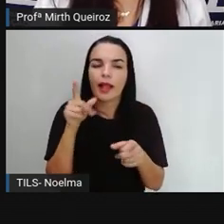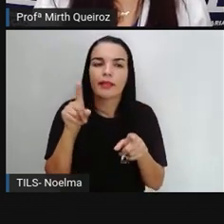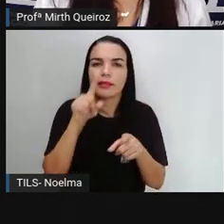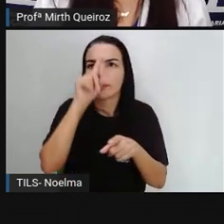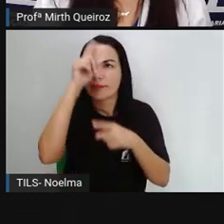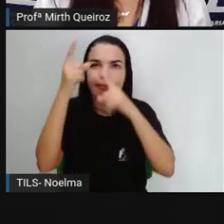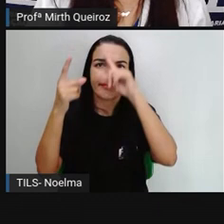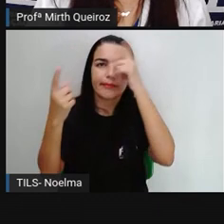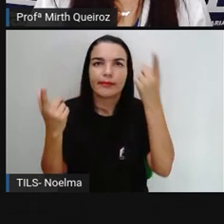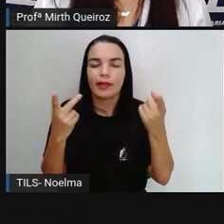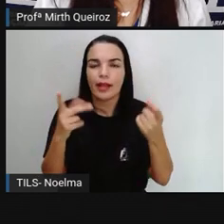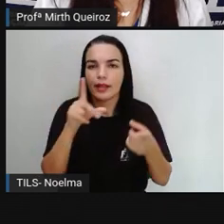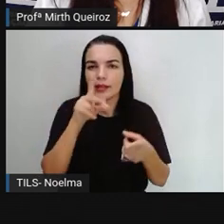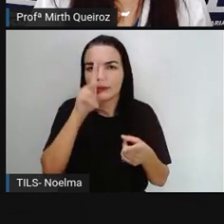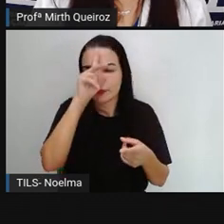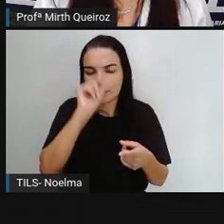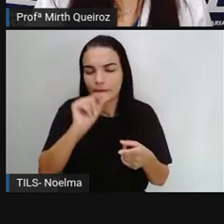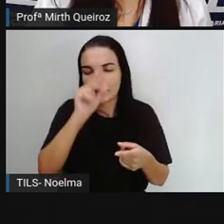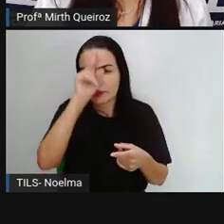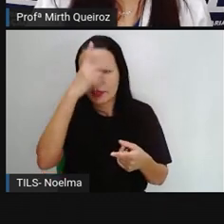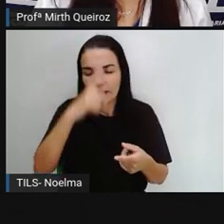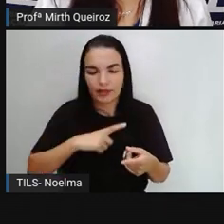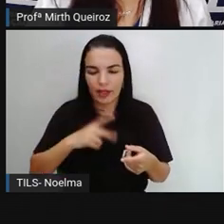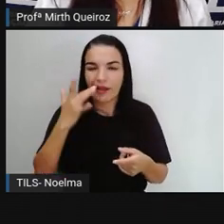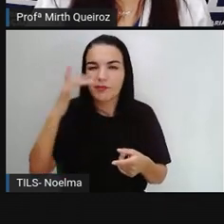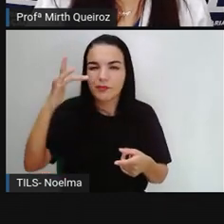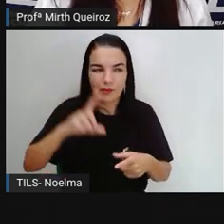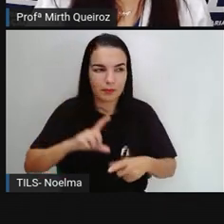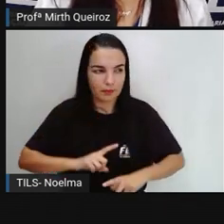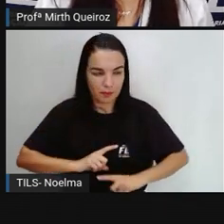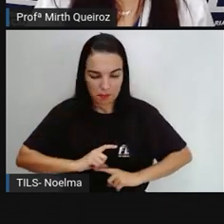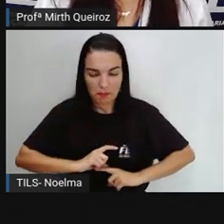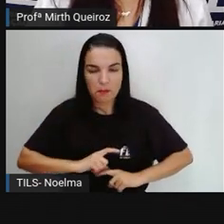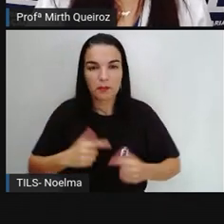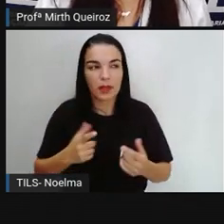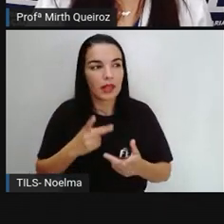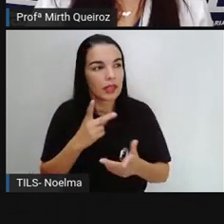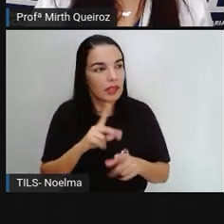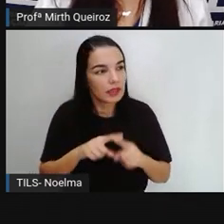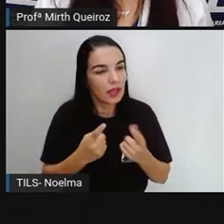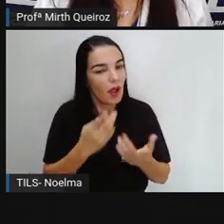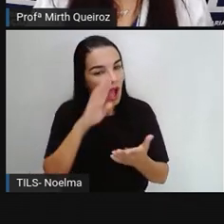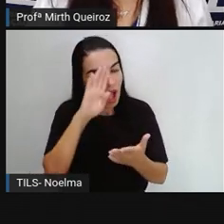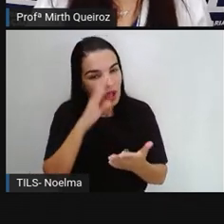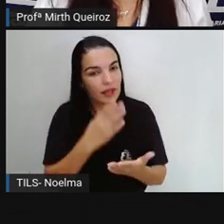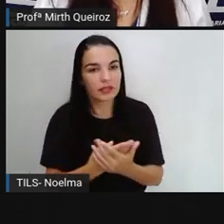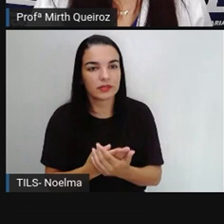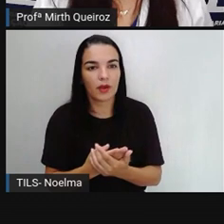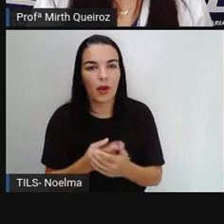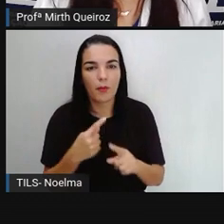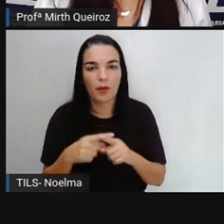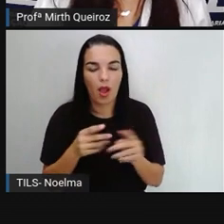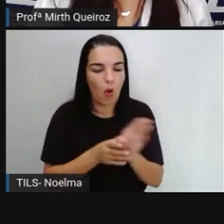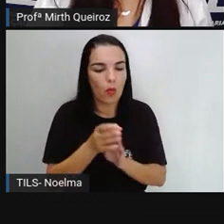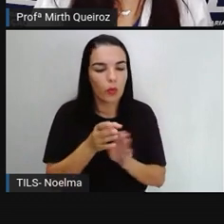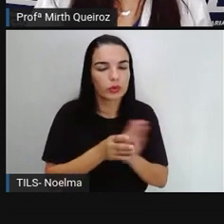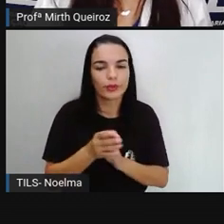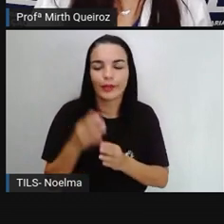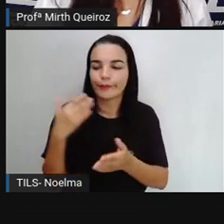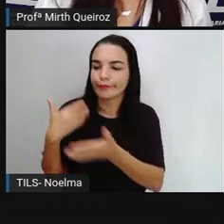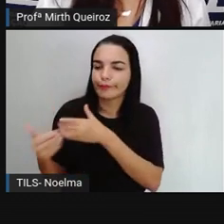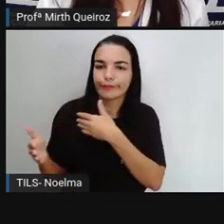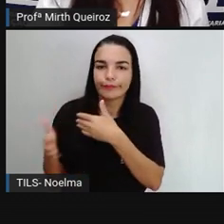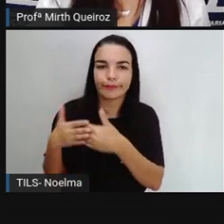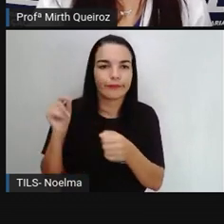teria um diamante ali na barriga dele, o caçador acreditou, e aqueles conselhos foram em vão, porque ele descumpriu tudo o